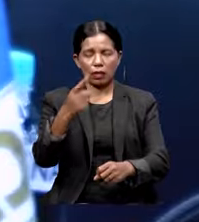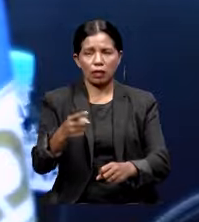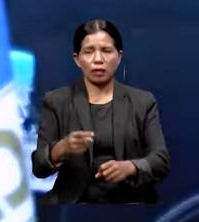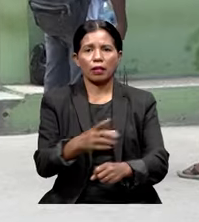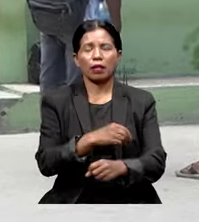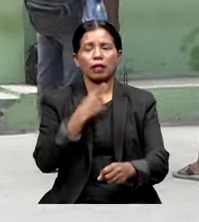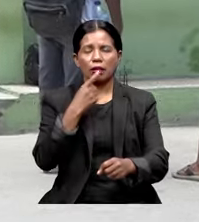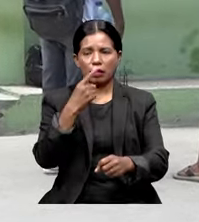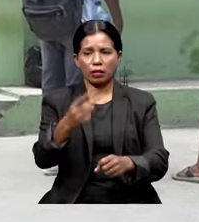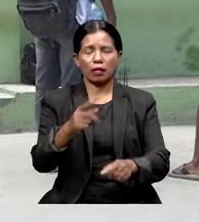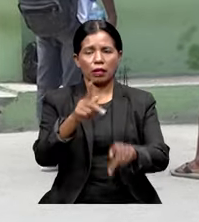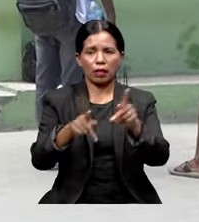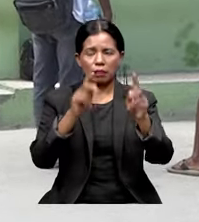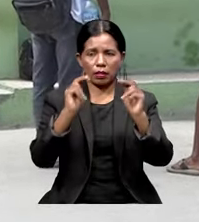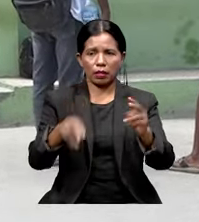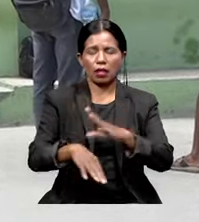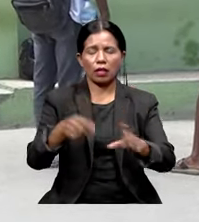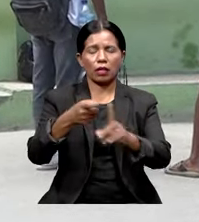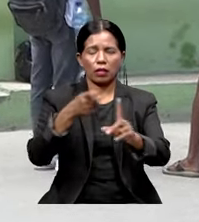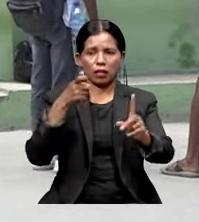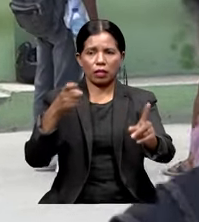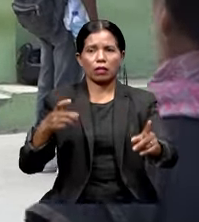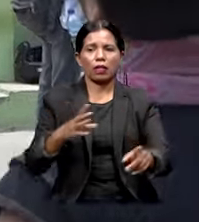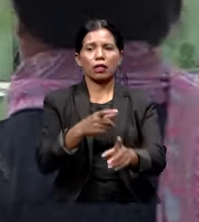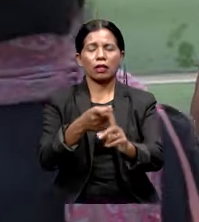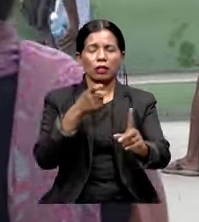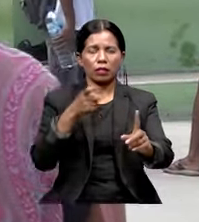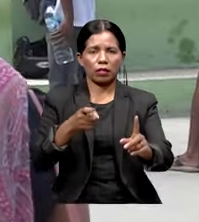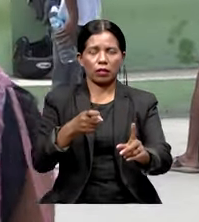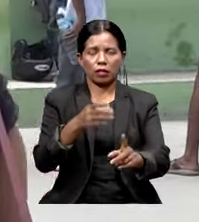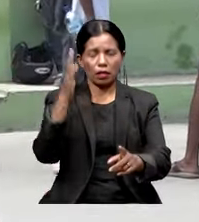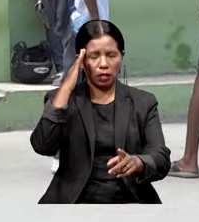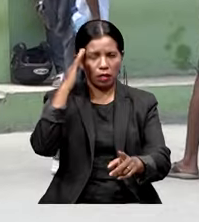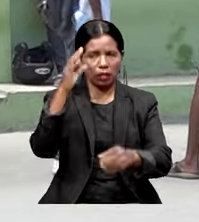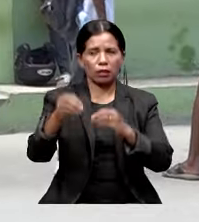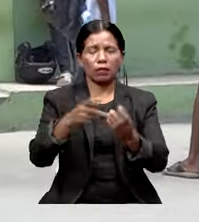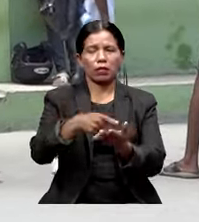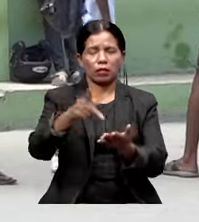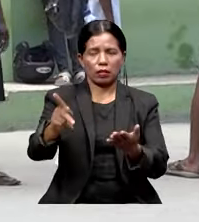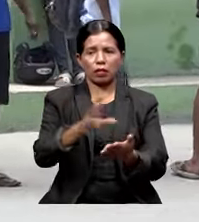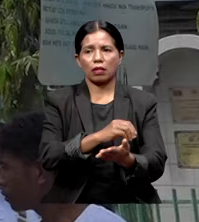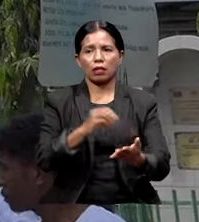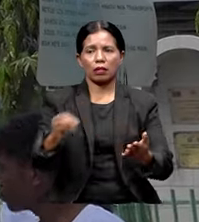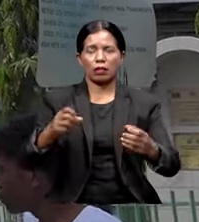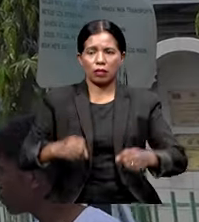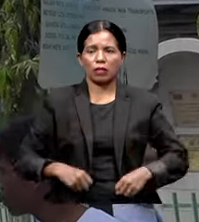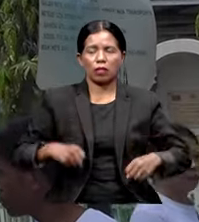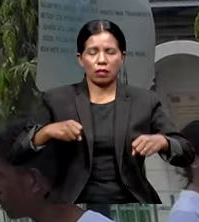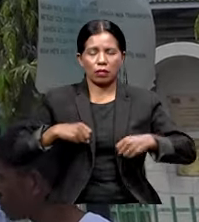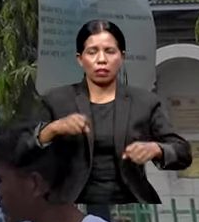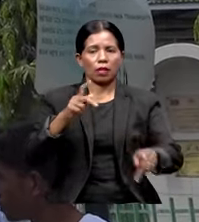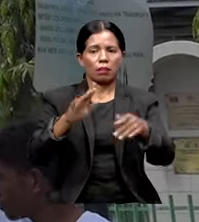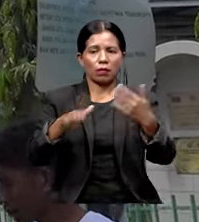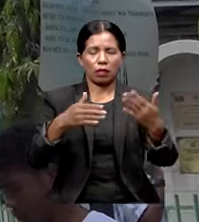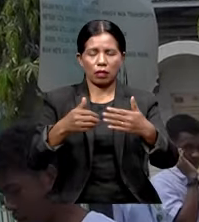nebe hateten, povo tem que correr a ona husi dependência no mentalidade gratuita, por dizer setor saúde, sai ema roto